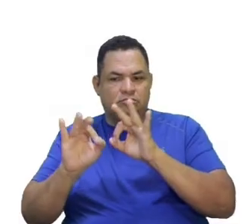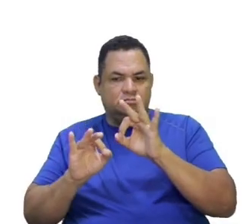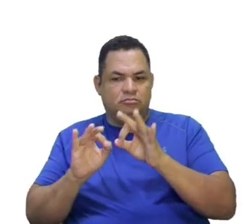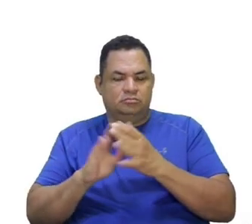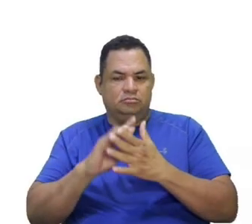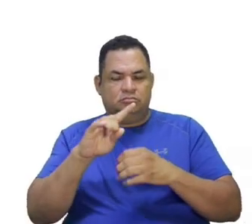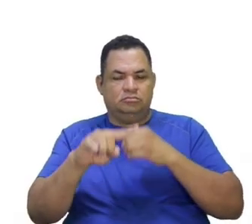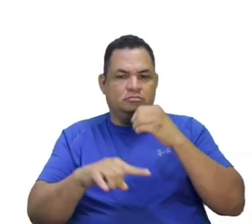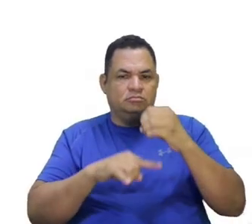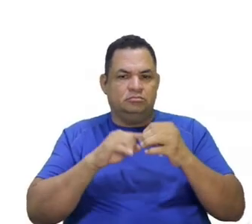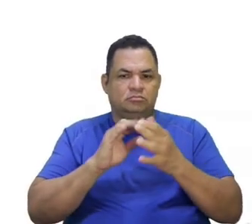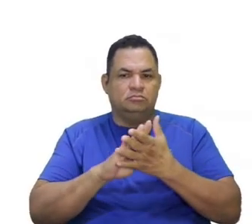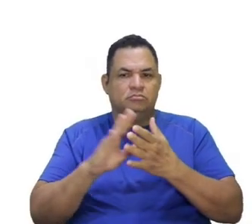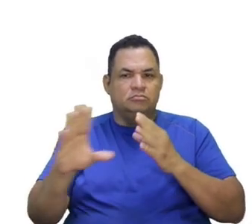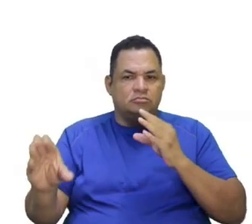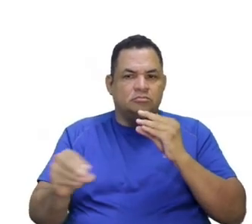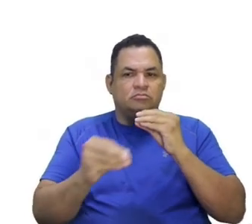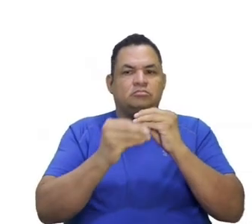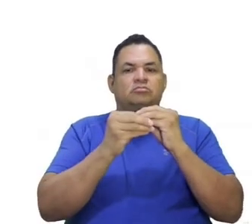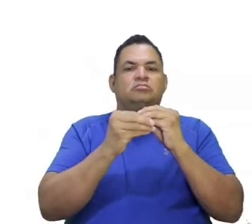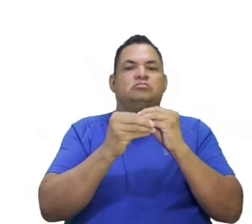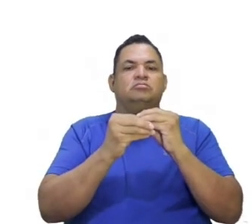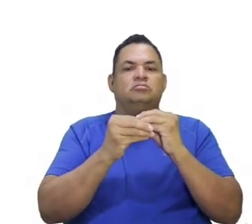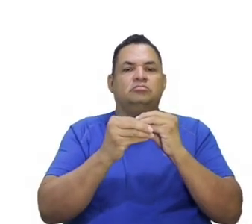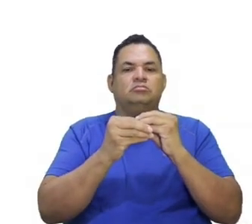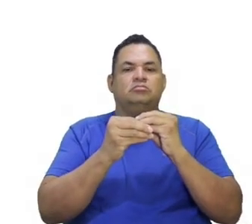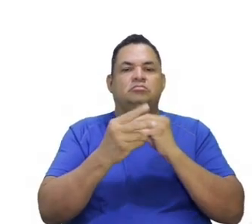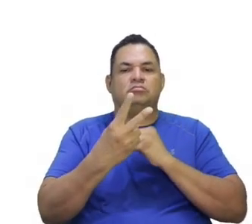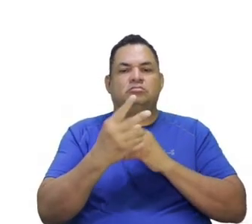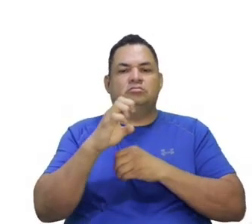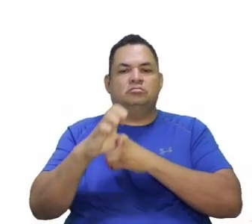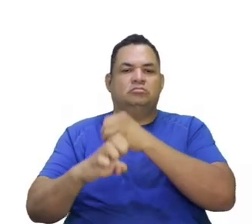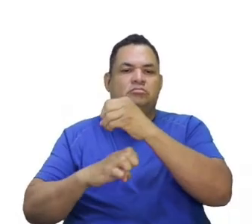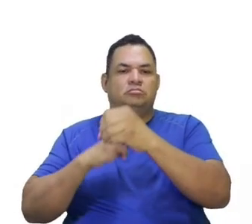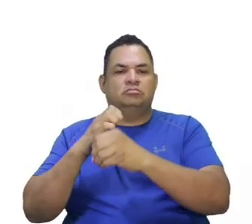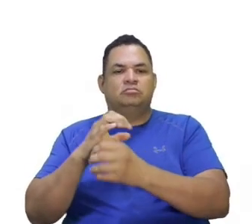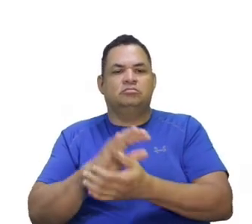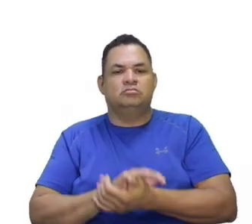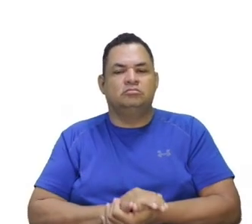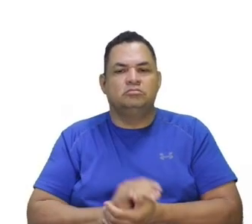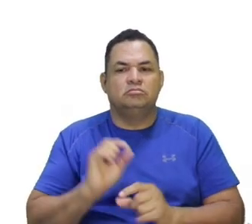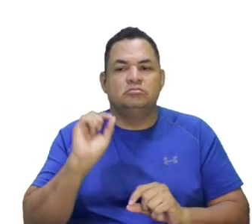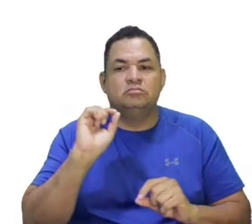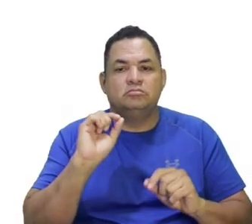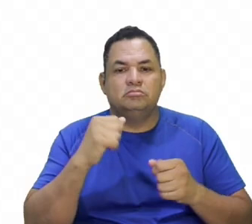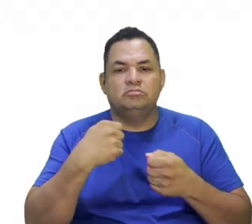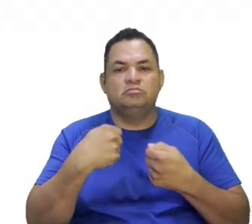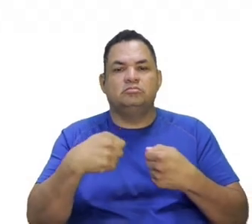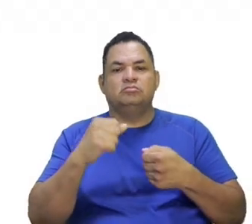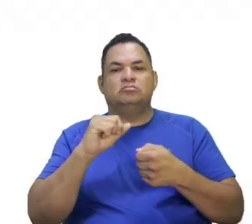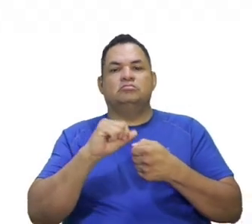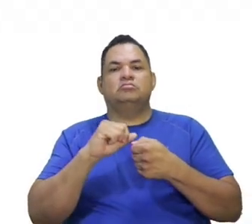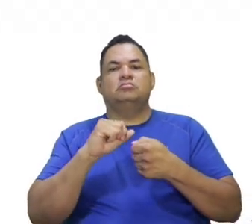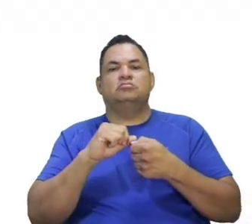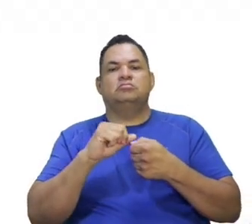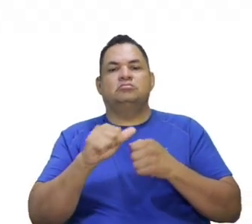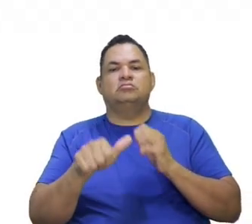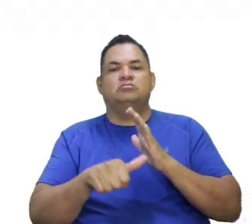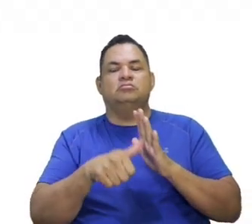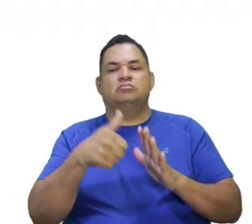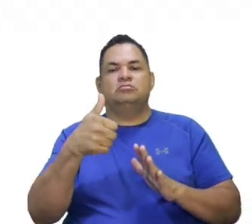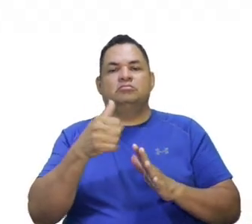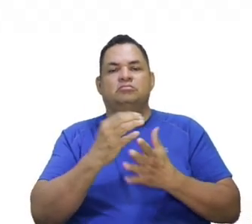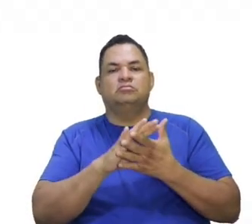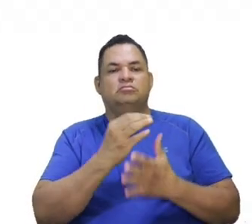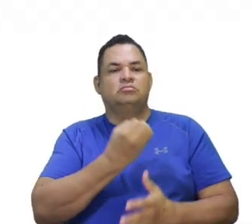um átomo que vai receber 2 elétrons. O que eu preciso fazer? Primeiro, ele